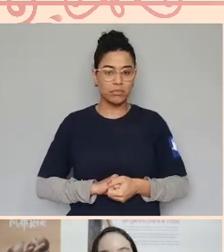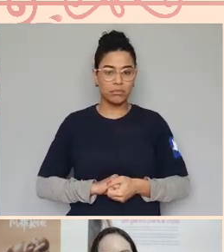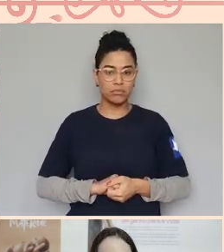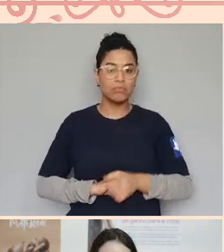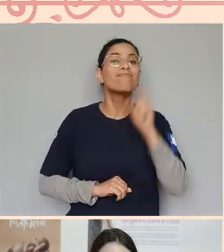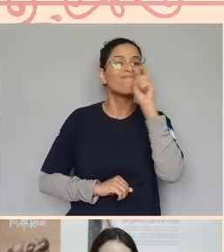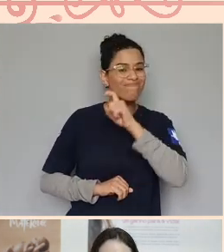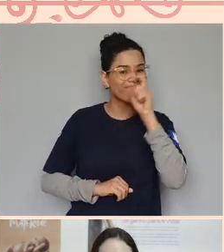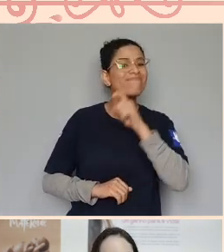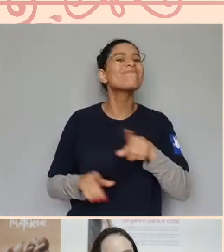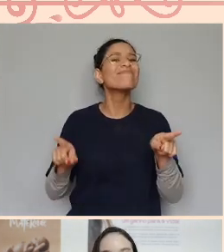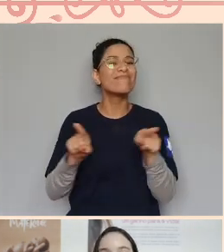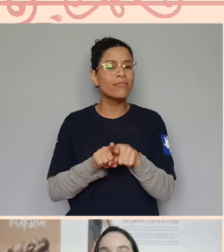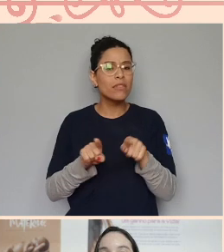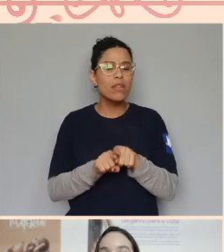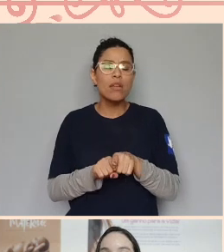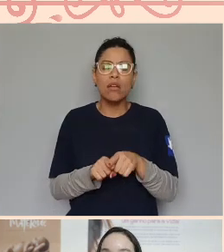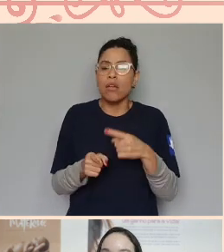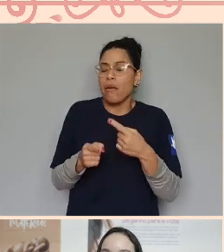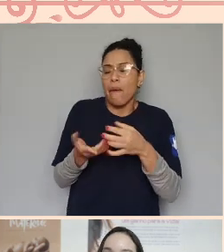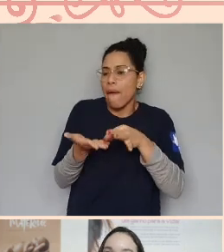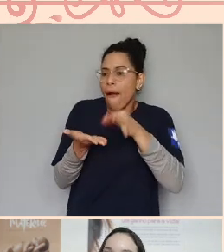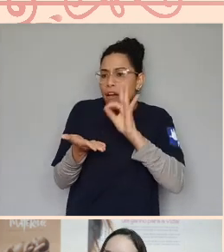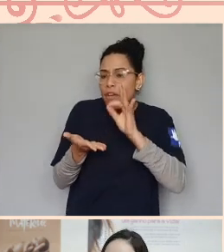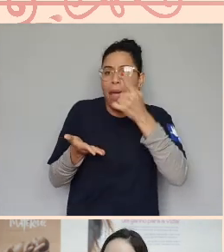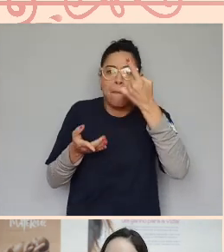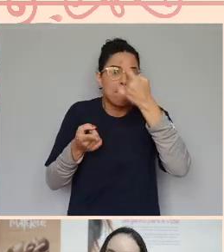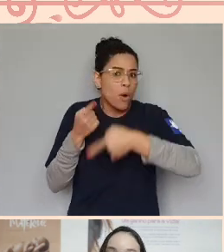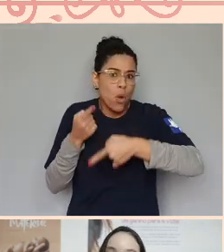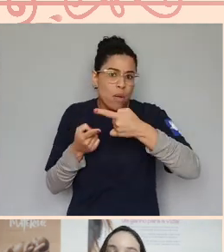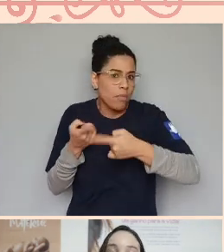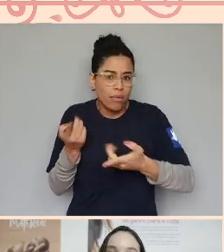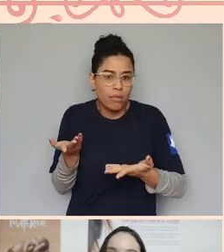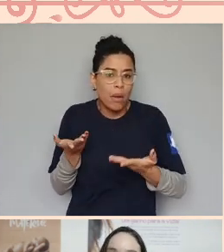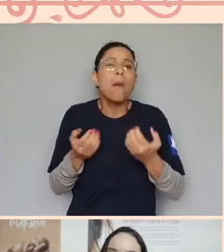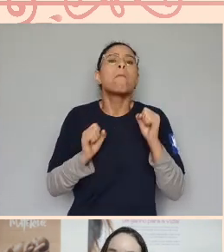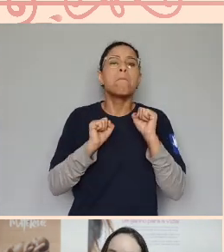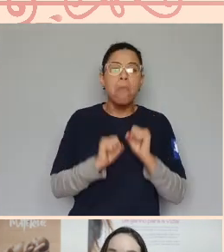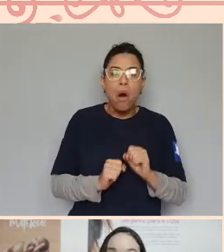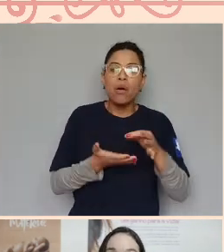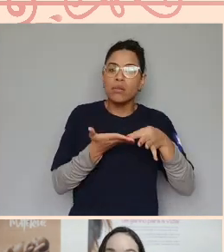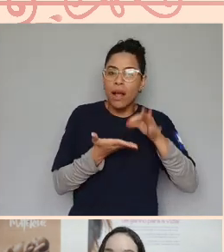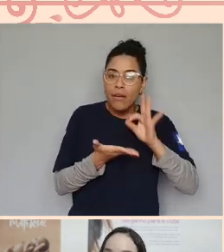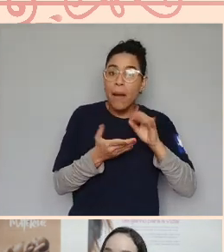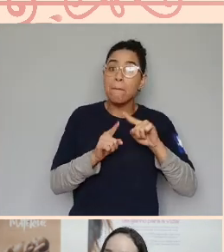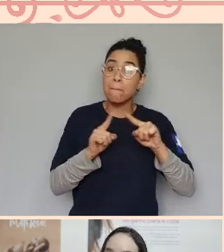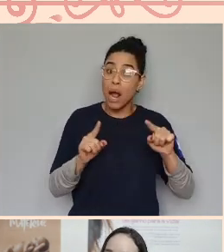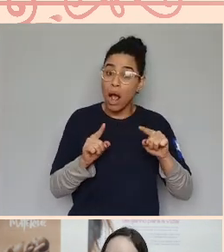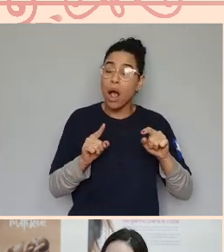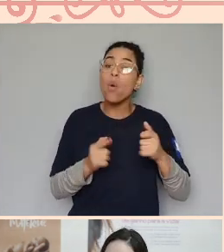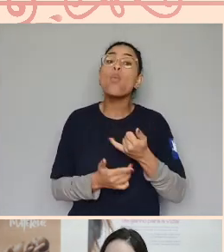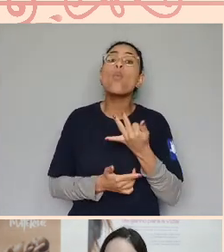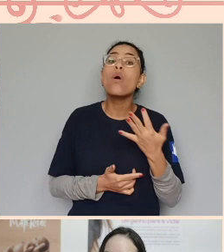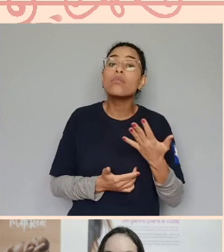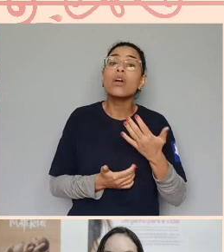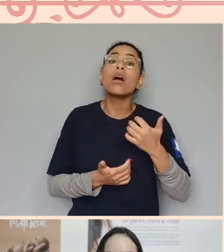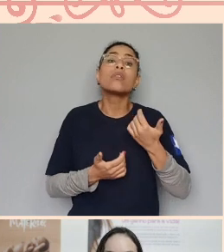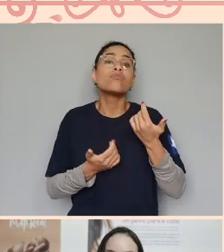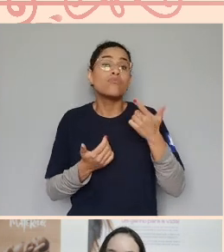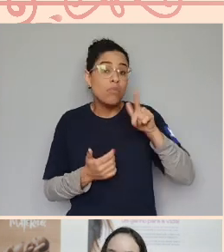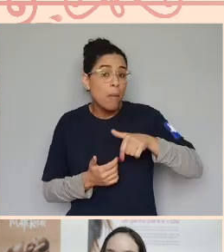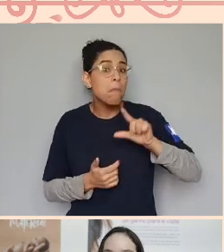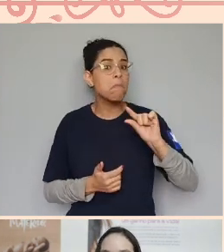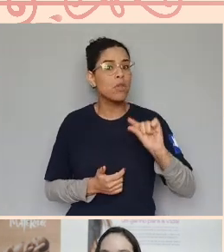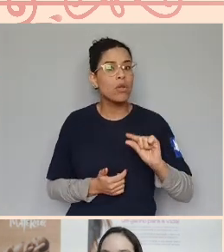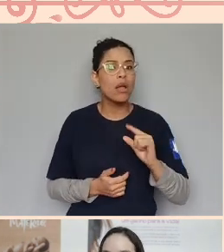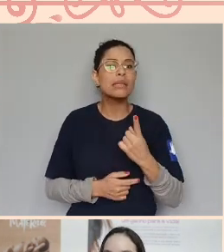Fake também, né? Não é que o café é proibido. A mãe ela pode tomar café, só que a quantidade é menor. Então é no